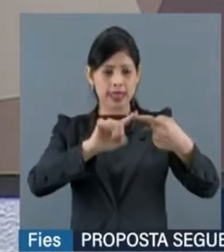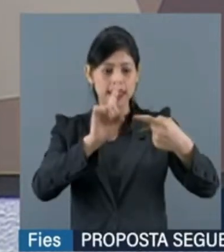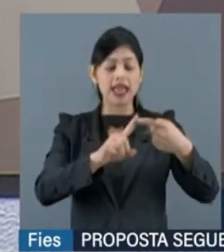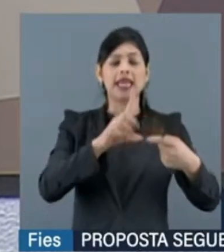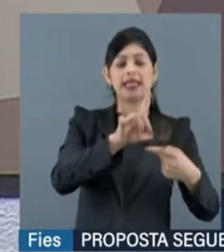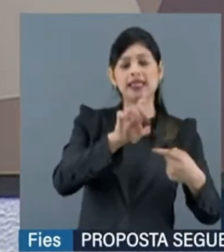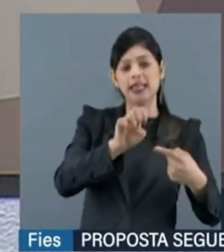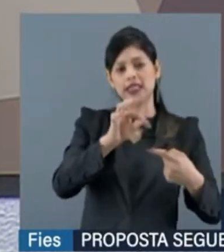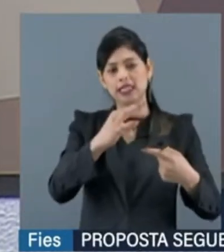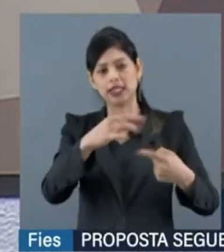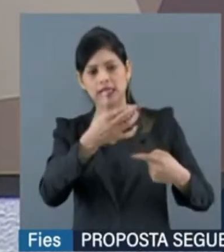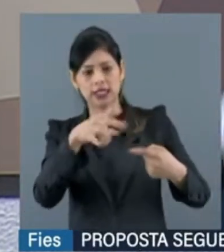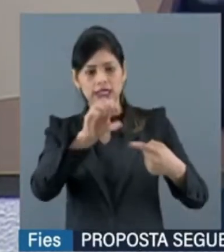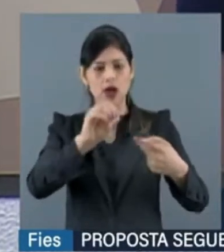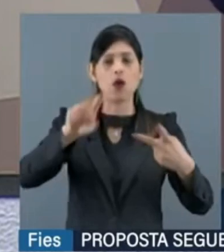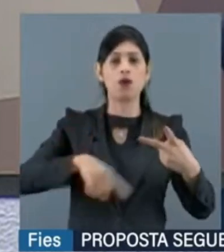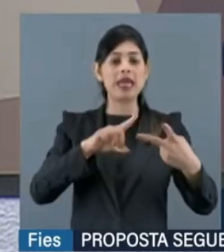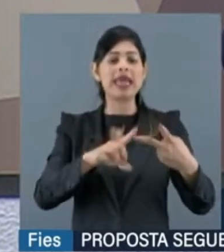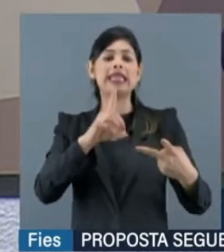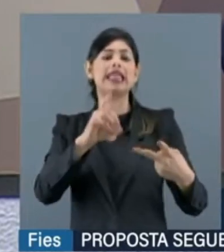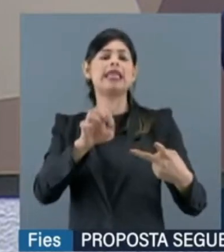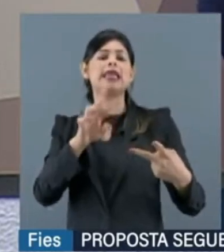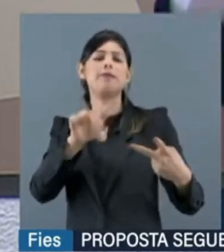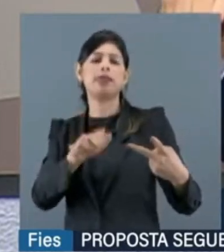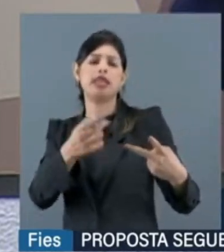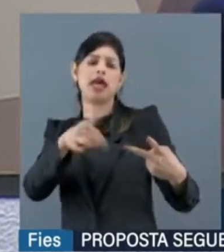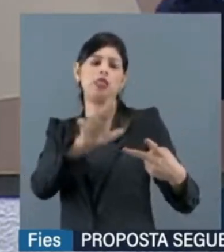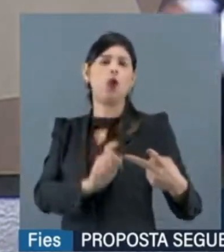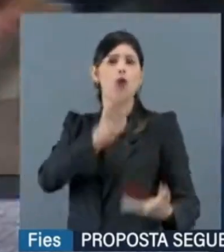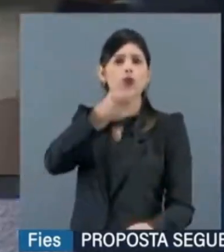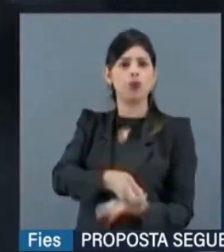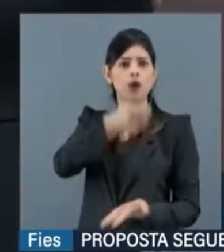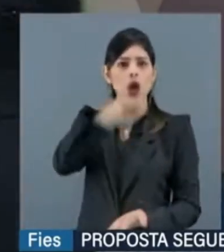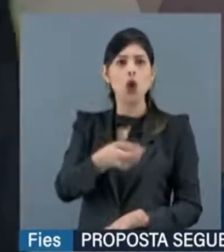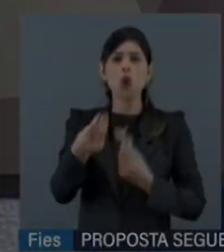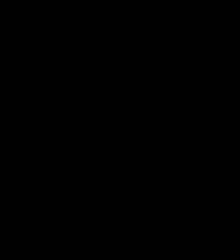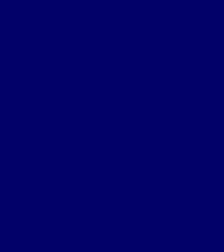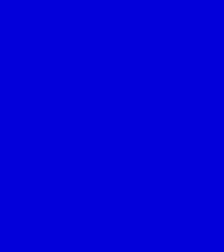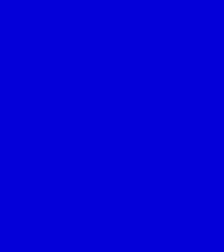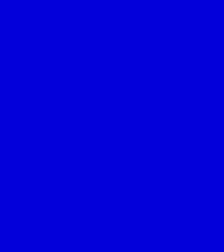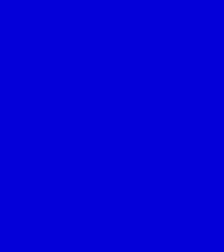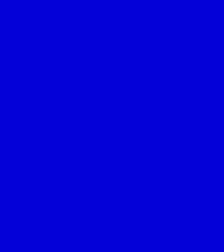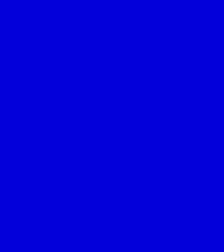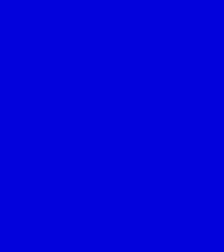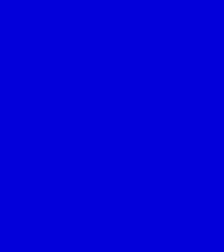indeclináveis de um magistrado, diferente da forma como os políticos atuam.